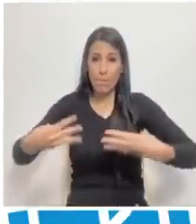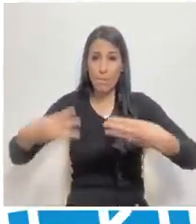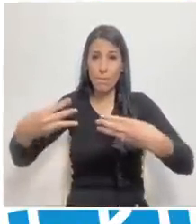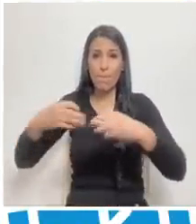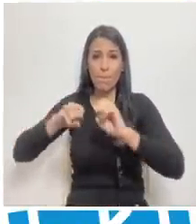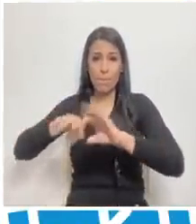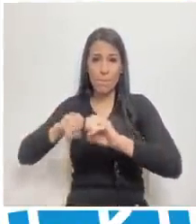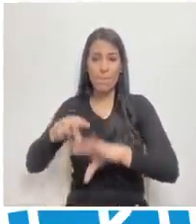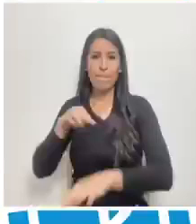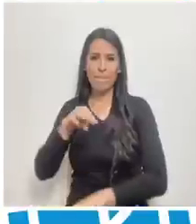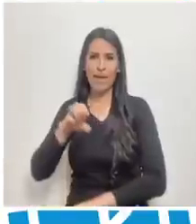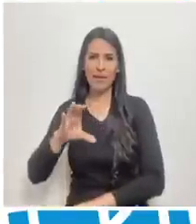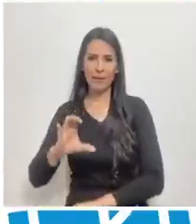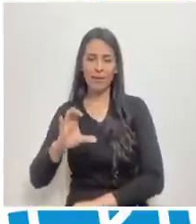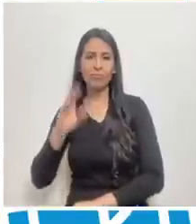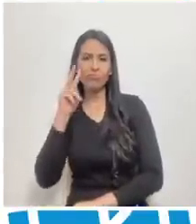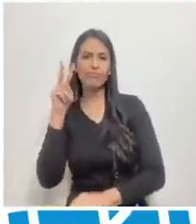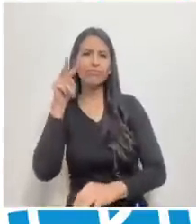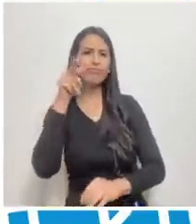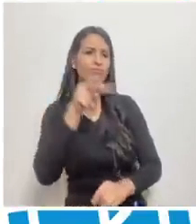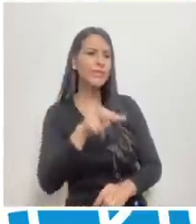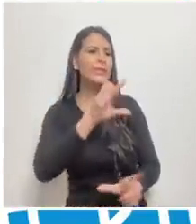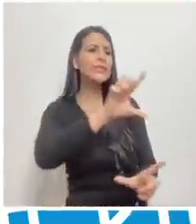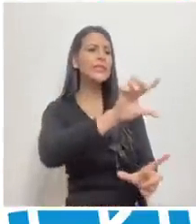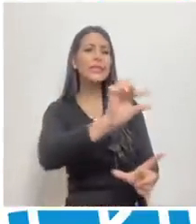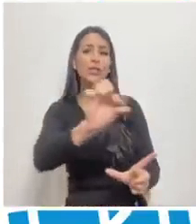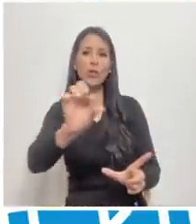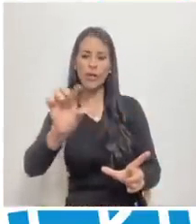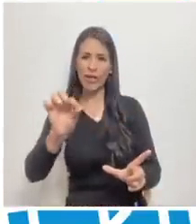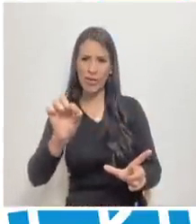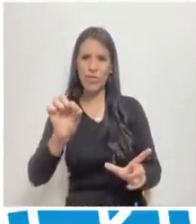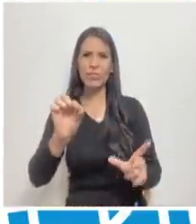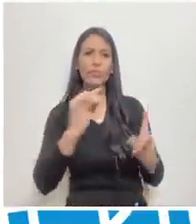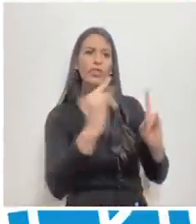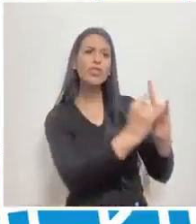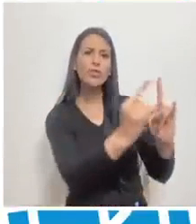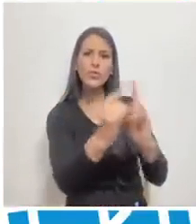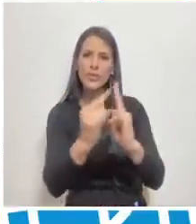das pesquisas, assim como a sua?